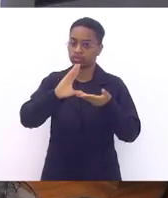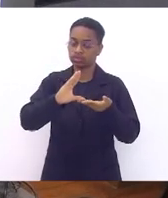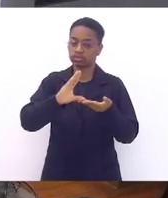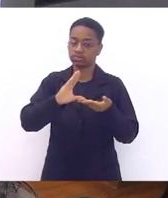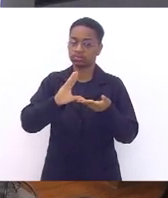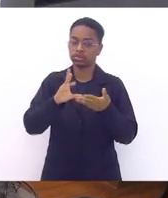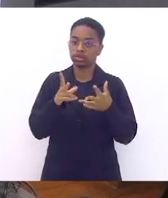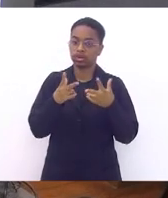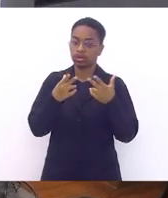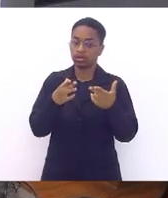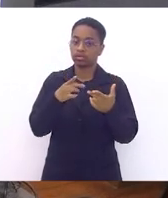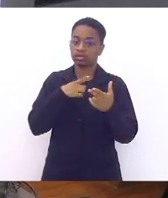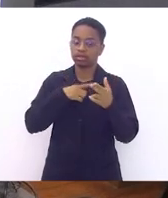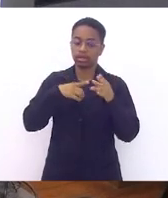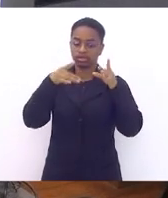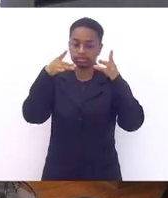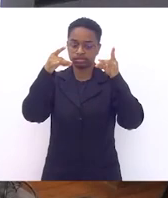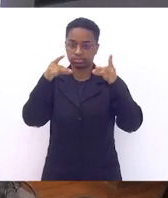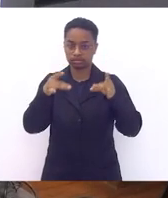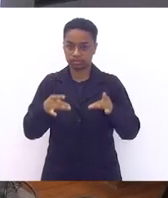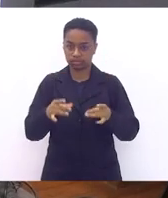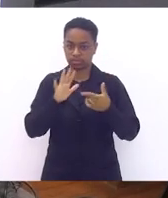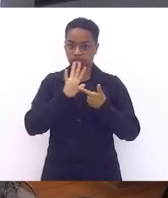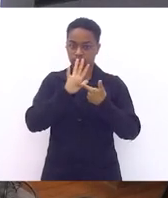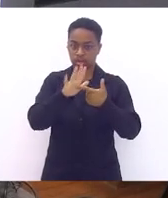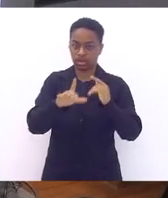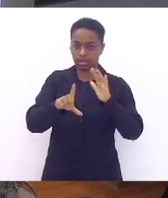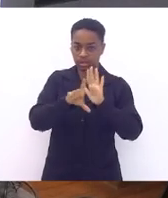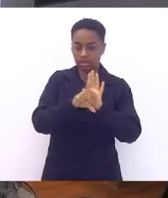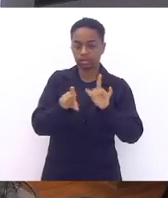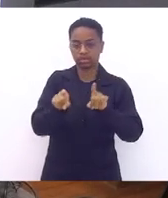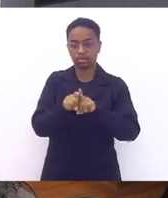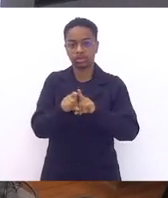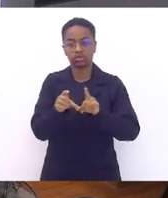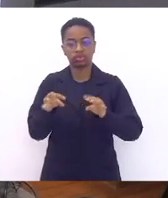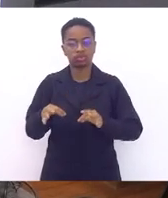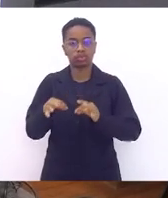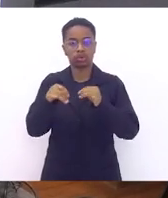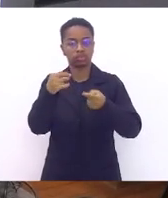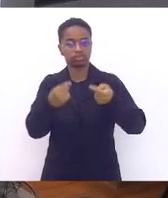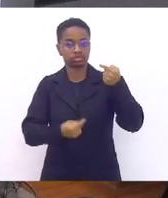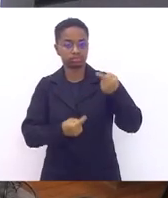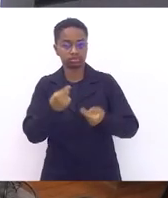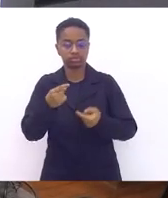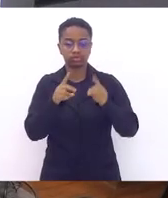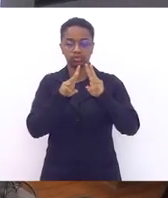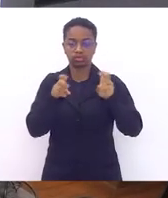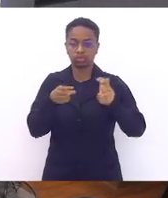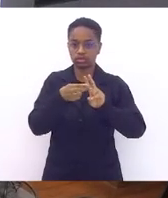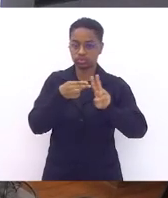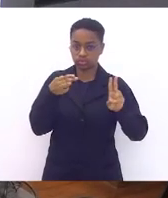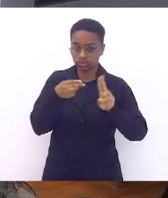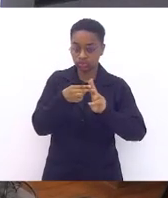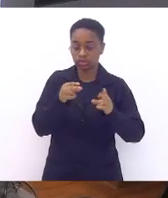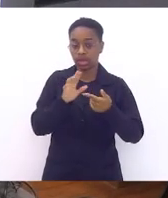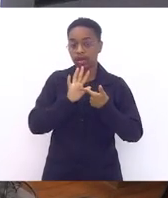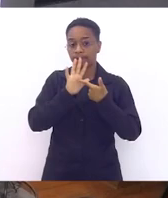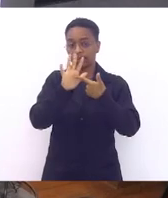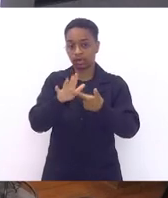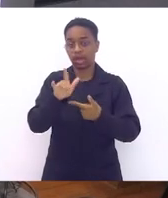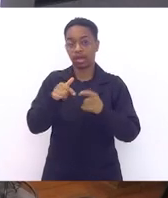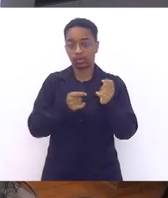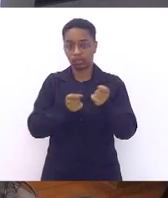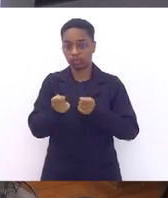conforme previsto em toda a legislação, em todos os instrumentos de debate sobre o Sistema Único de Saúde, ele é um